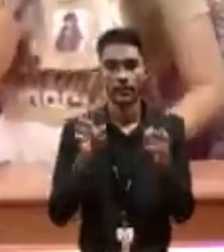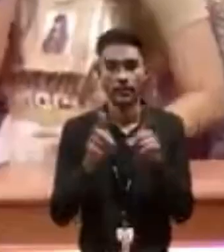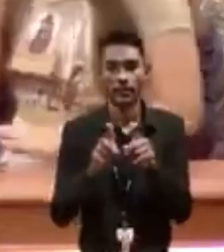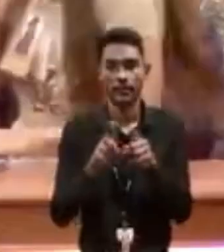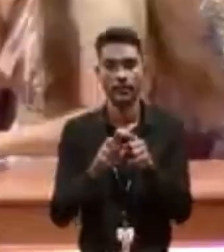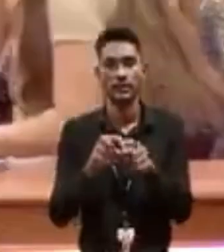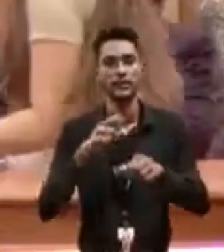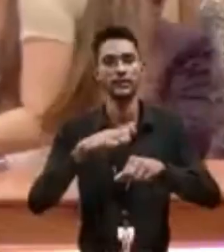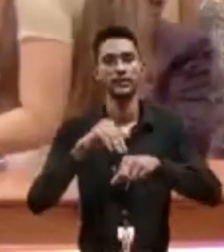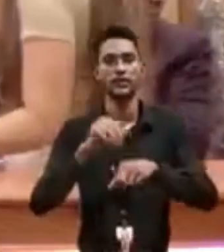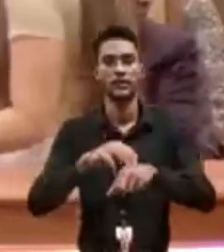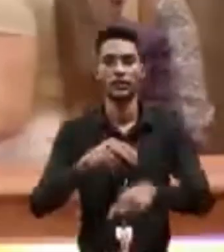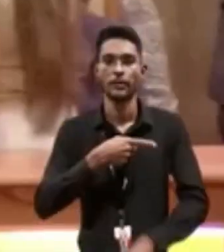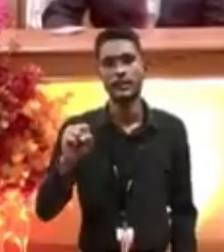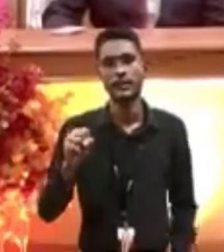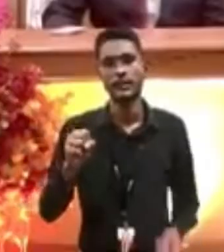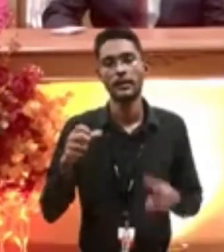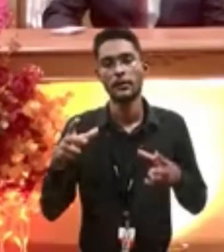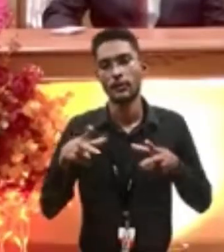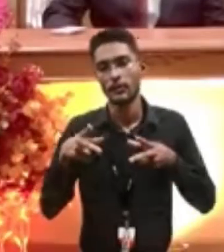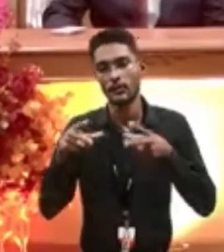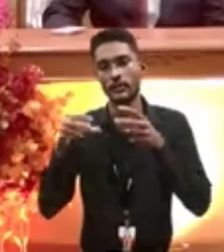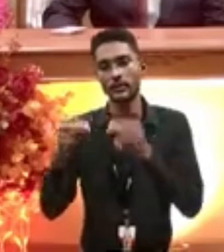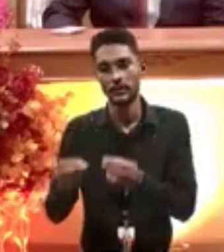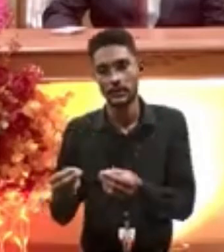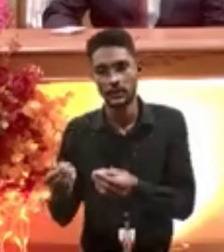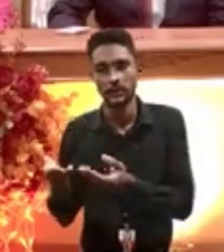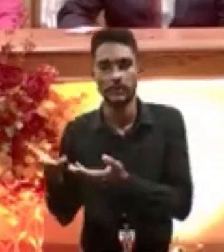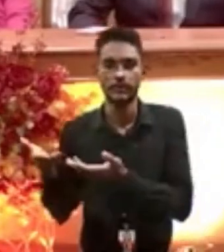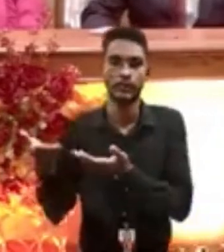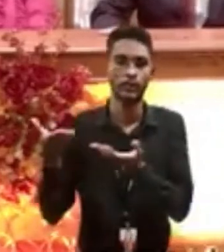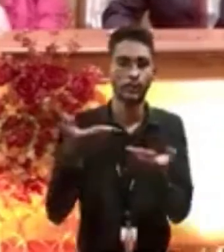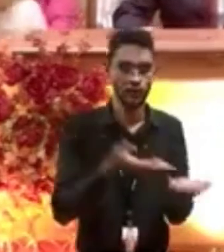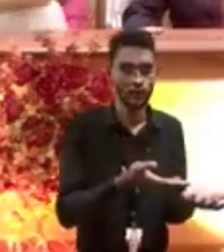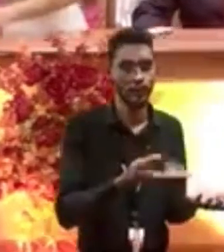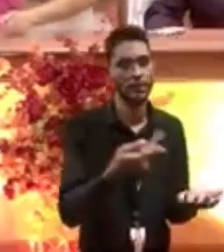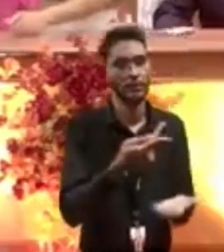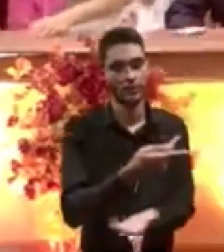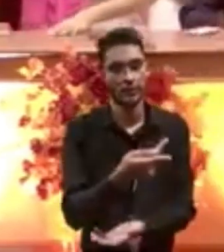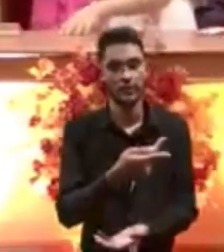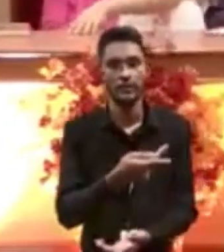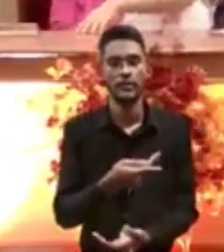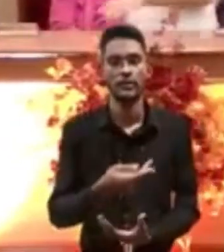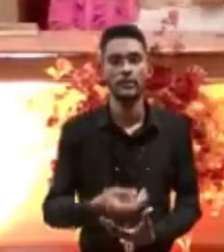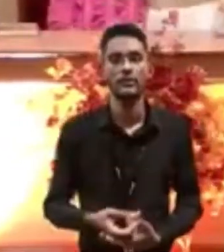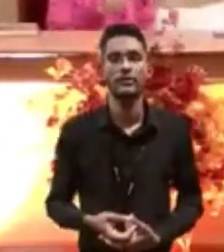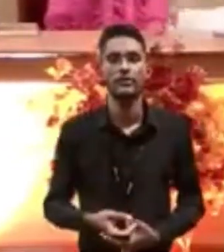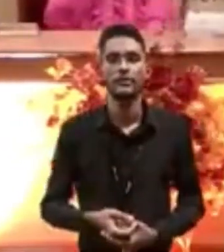aqui. Missionária Raquel. Pastor Luiz e a missionária Raquel.